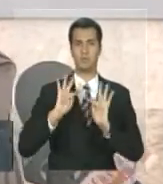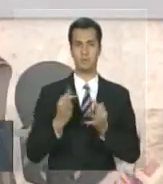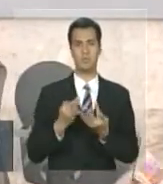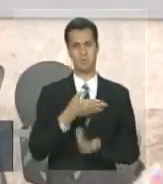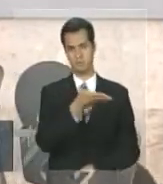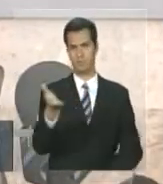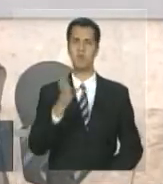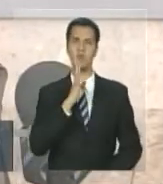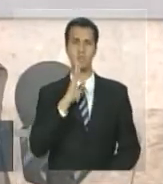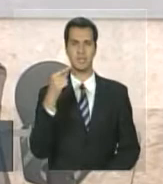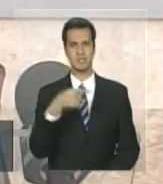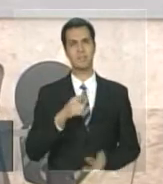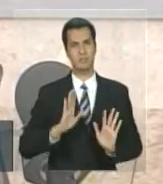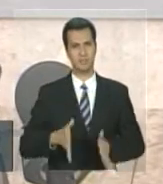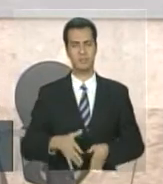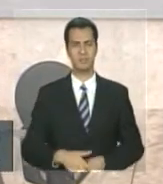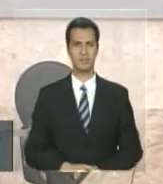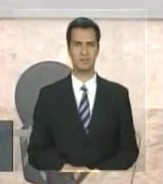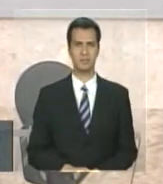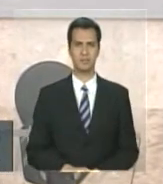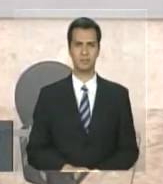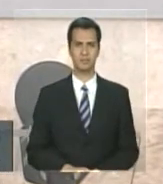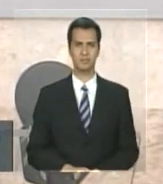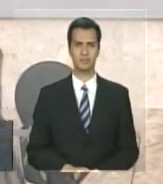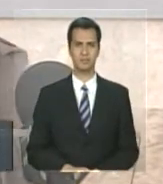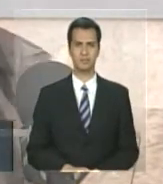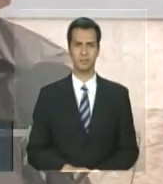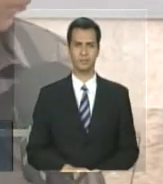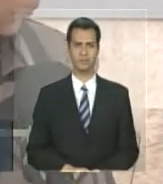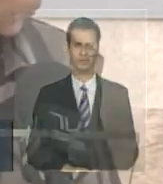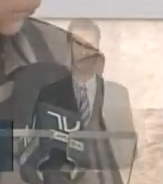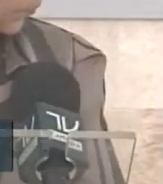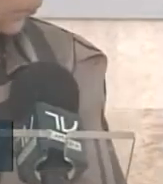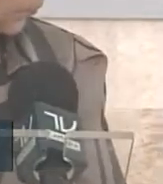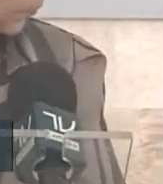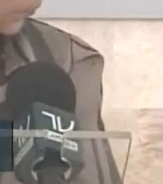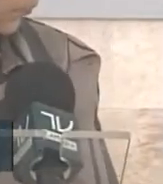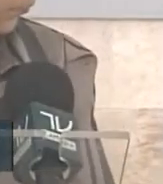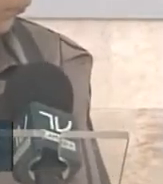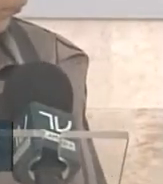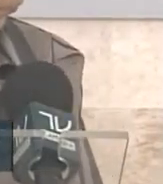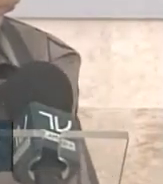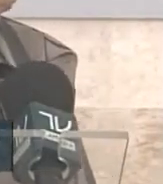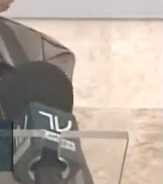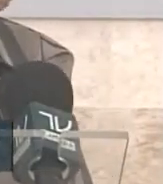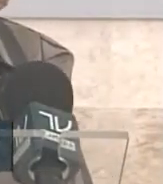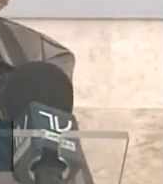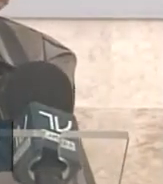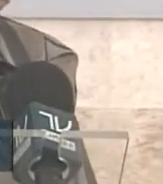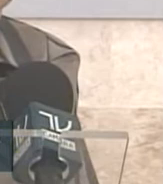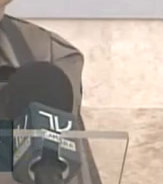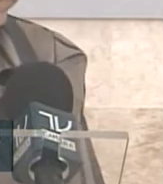a senhora falou das gestantes, agora vai ter um trabalho especial, específico. A senhora viu essas imagens das gestantes da Cracolândia?